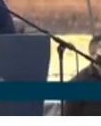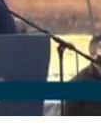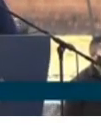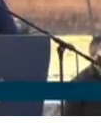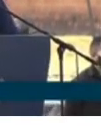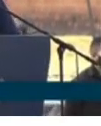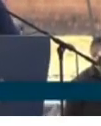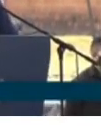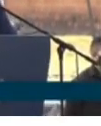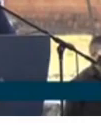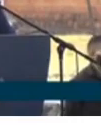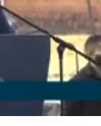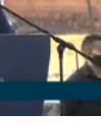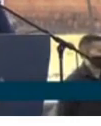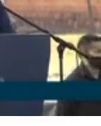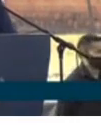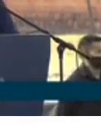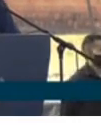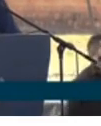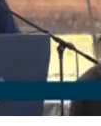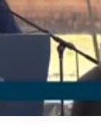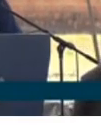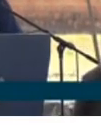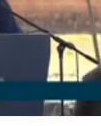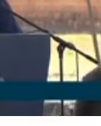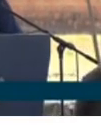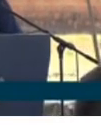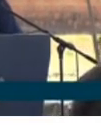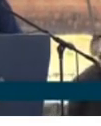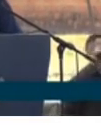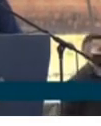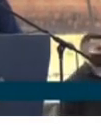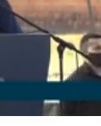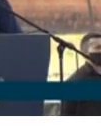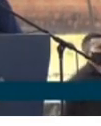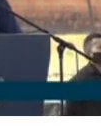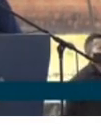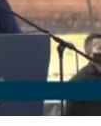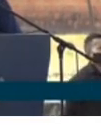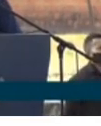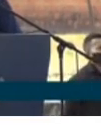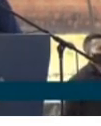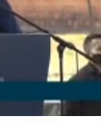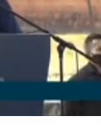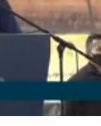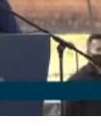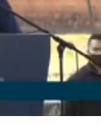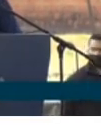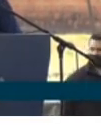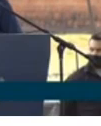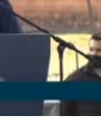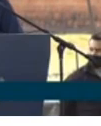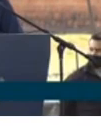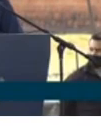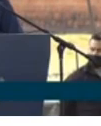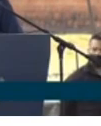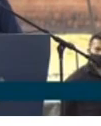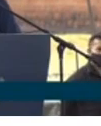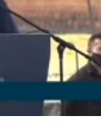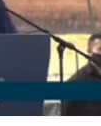Exército. Então, Mato Grosso do Sul marca realmente a minha vida. E dizer ao senhor governador que é sempre um